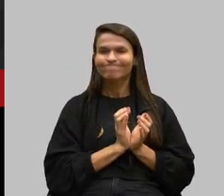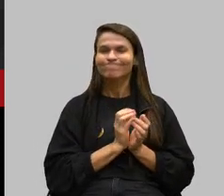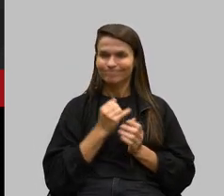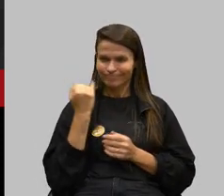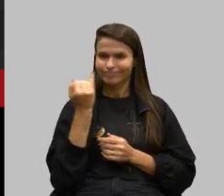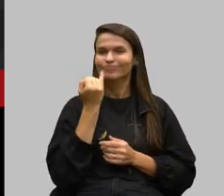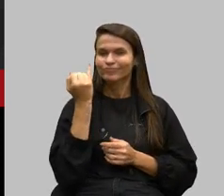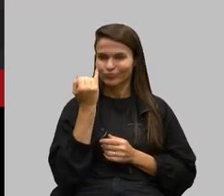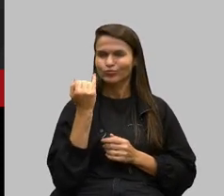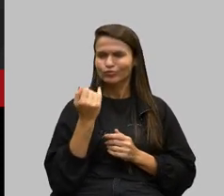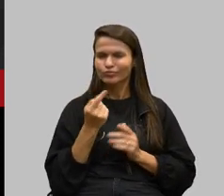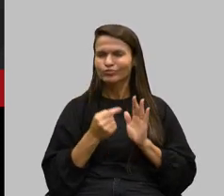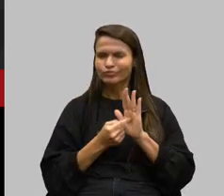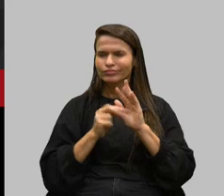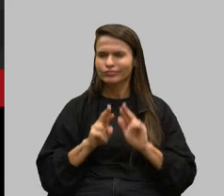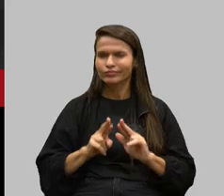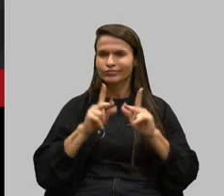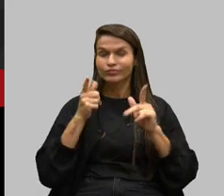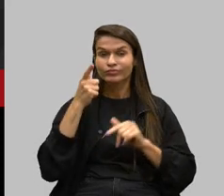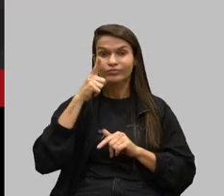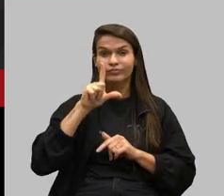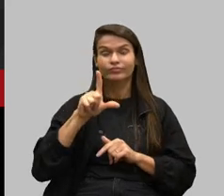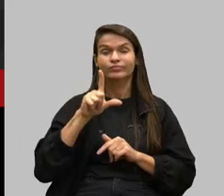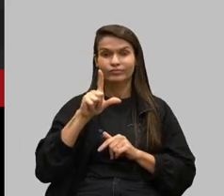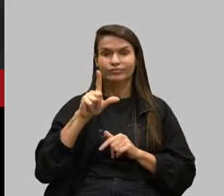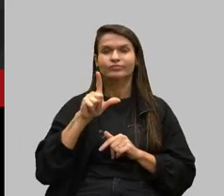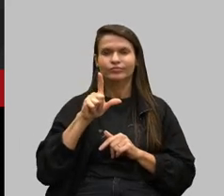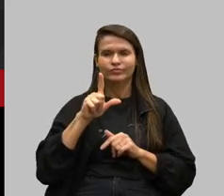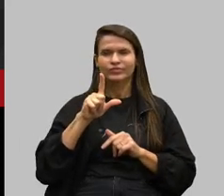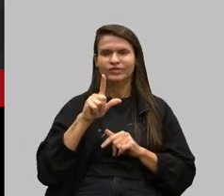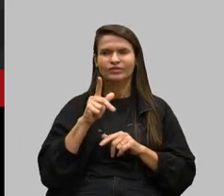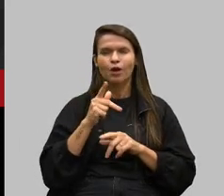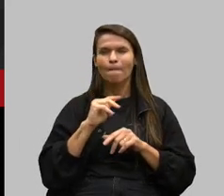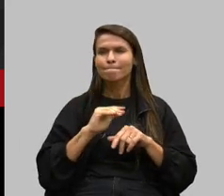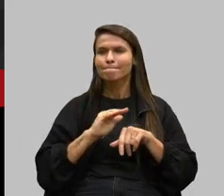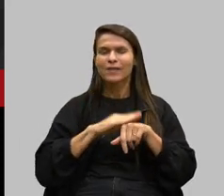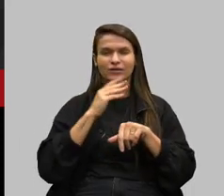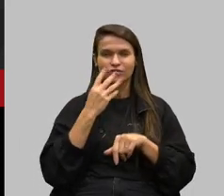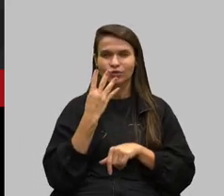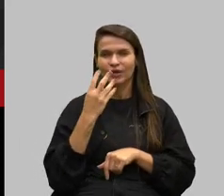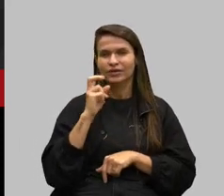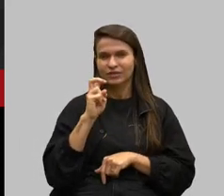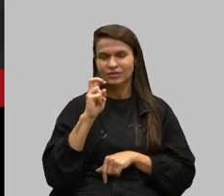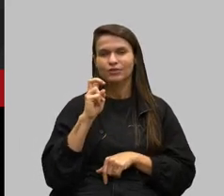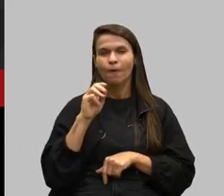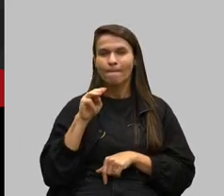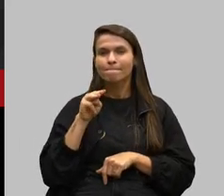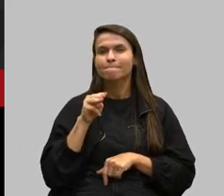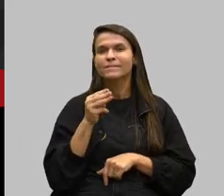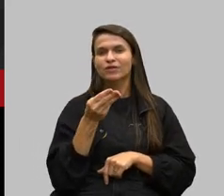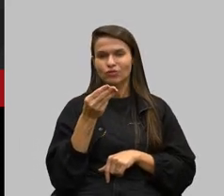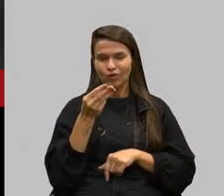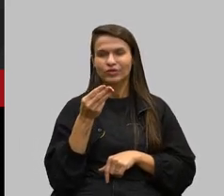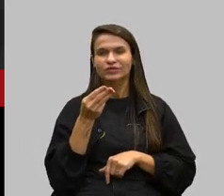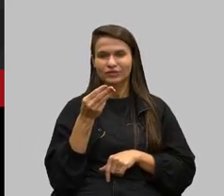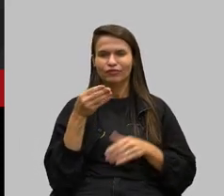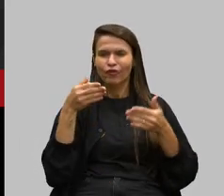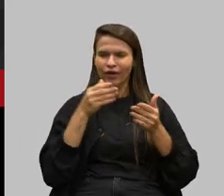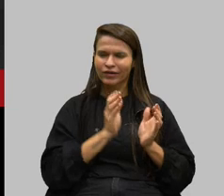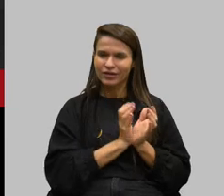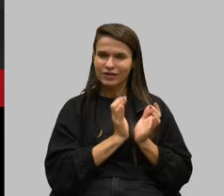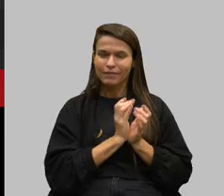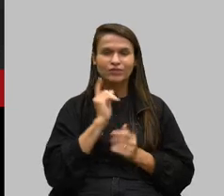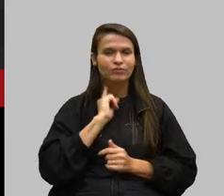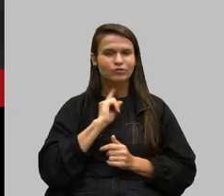a diferença nós conseguimos agora esse envio de mais de R 45 milhões de reais paraas rapaz de Minas Gerais algo que tem